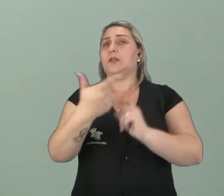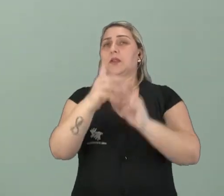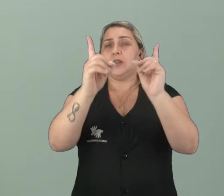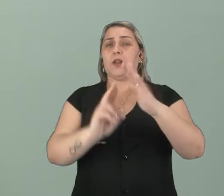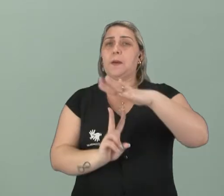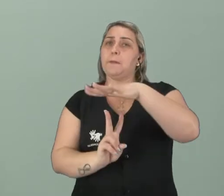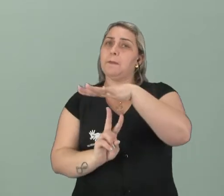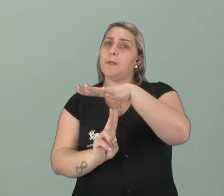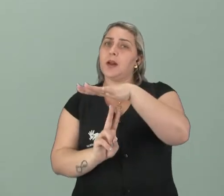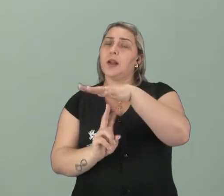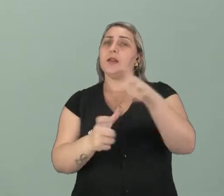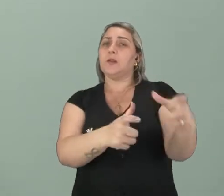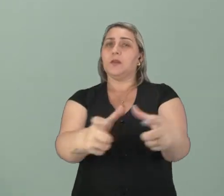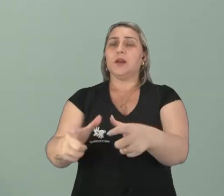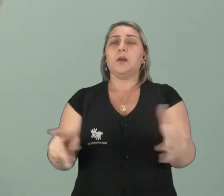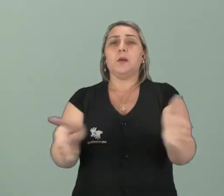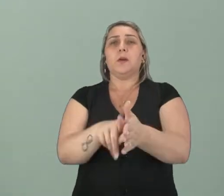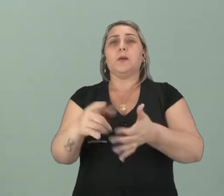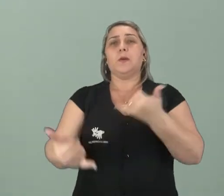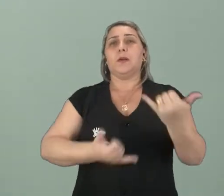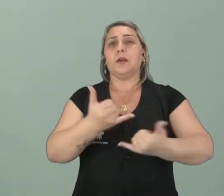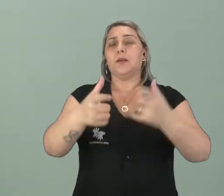uma praça, sem direito a áreas,